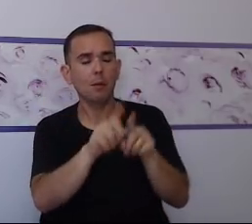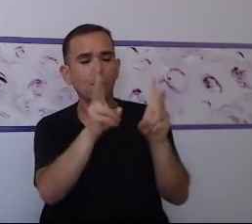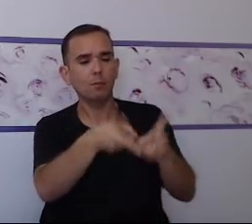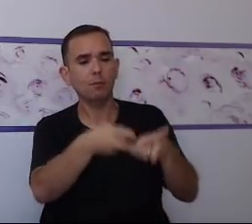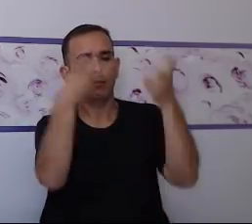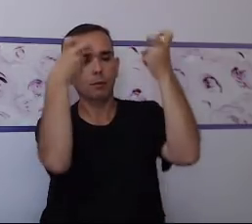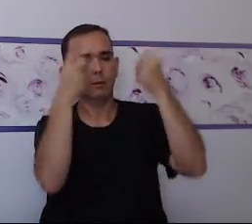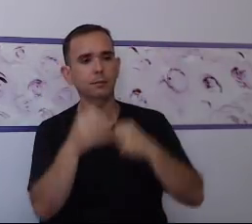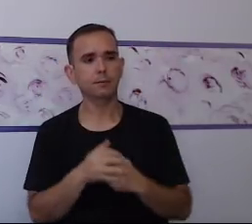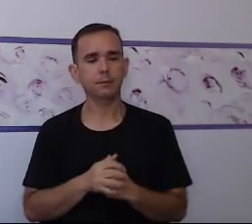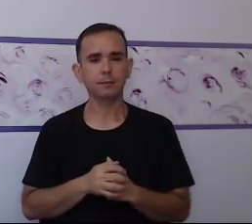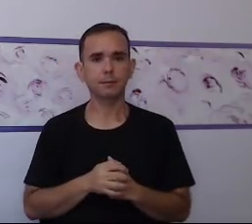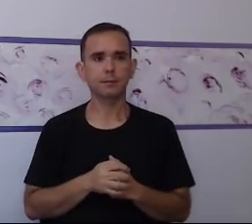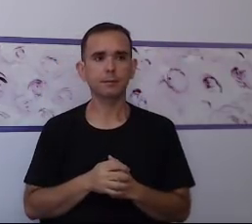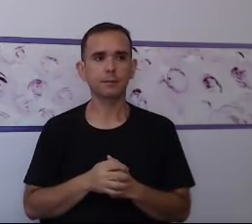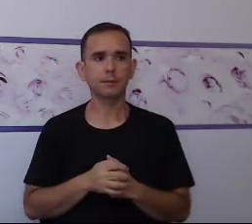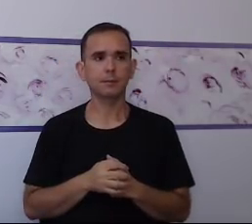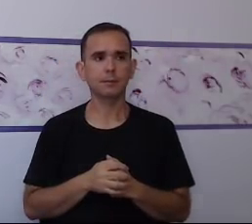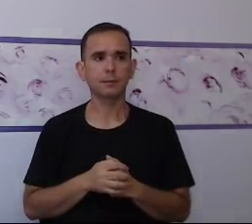dele.